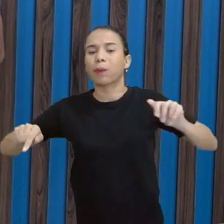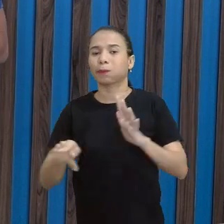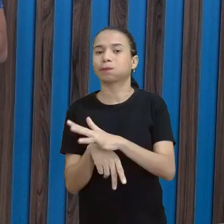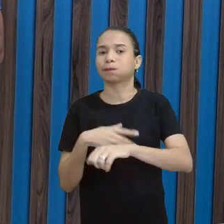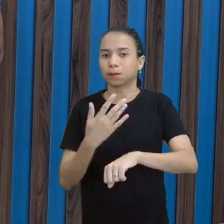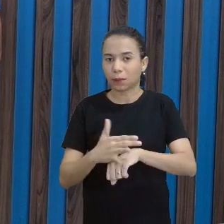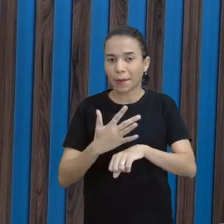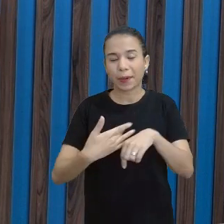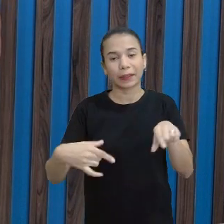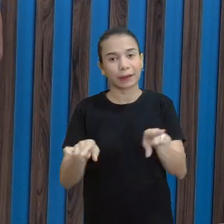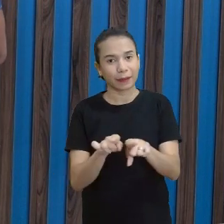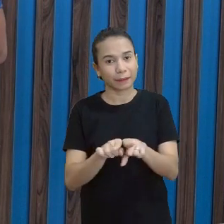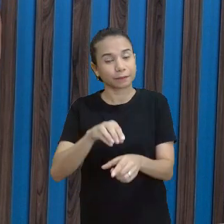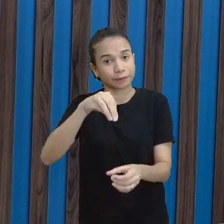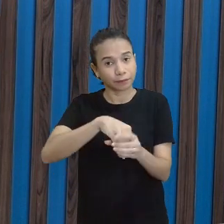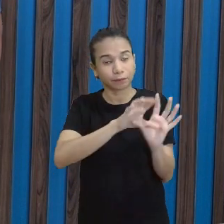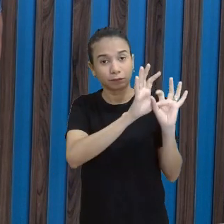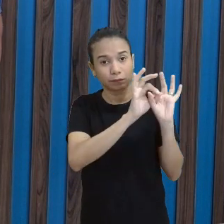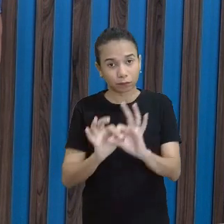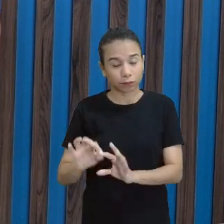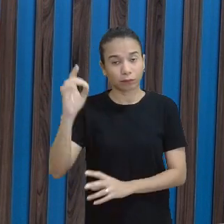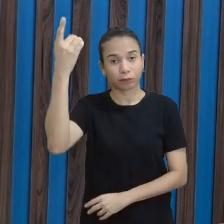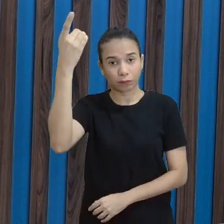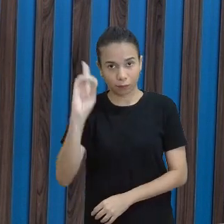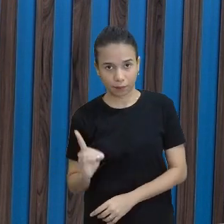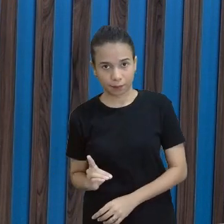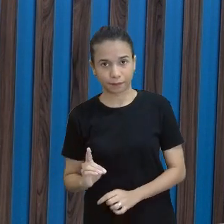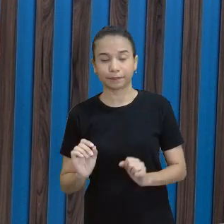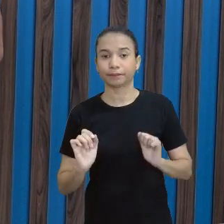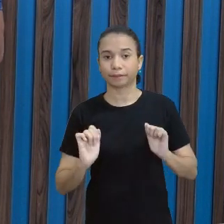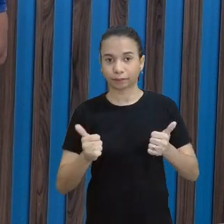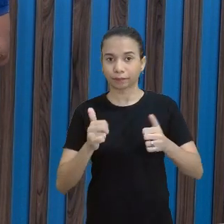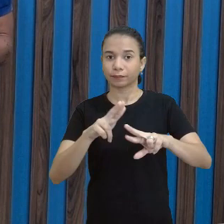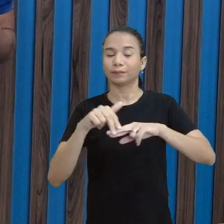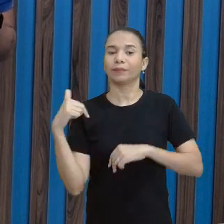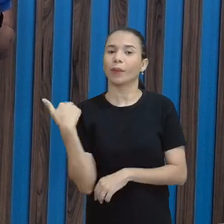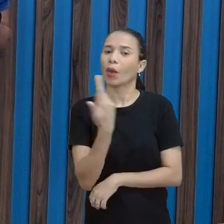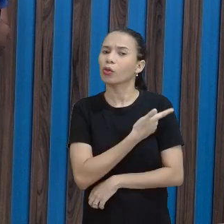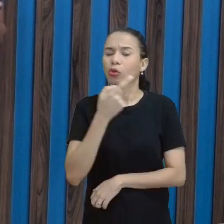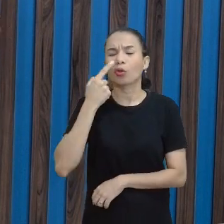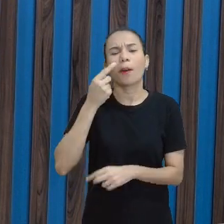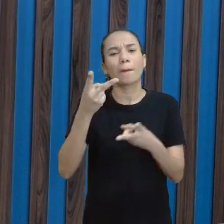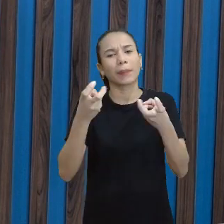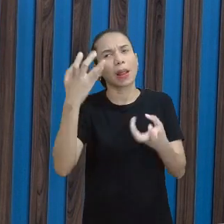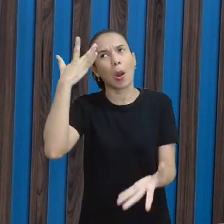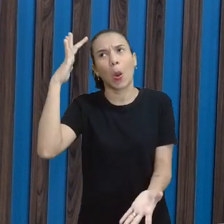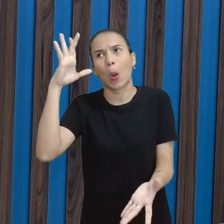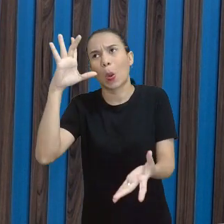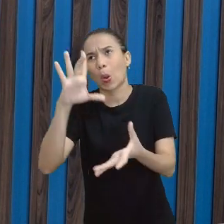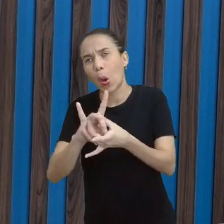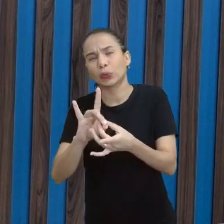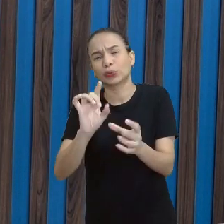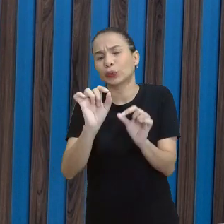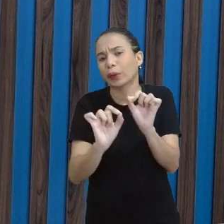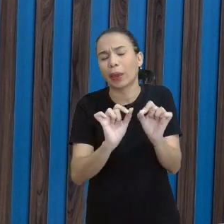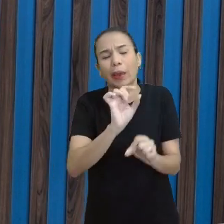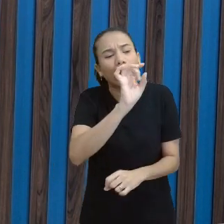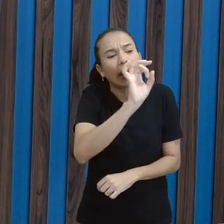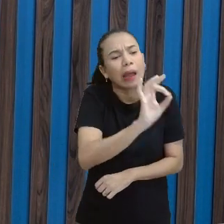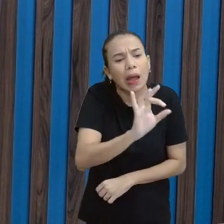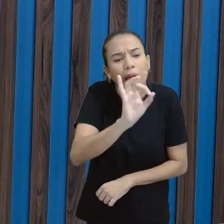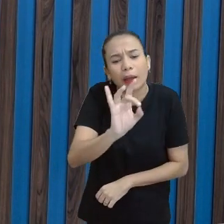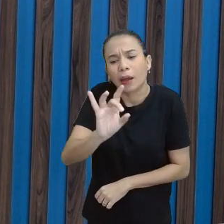praticados por pessoas com deficiência. E aí é lógico que cada pessoa